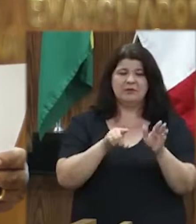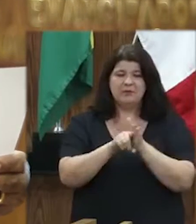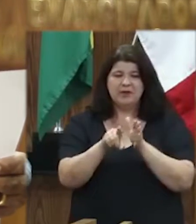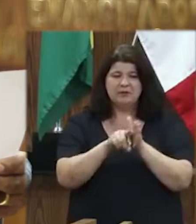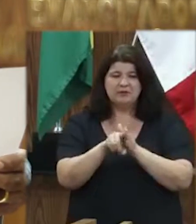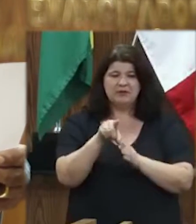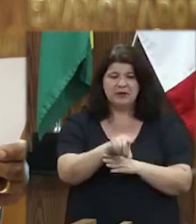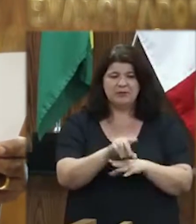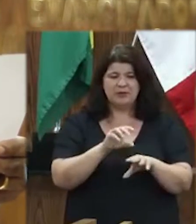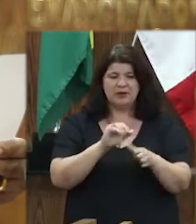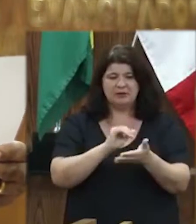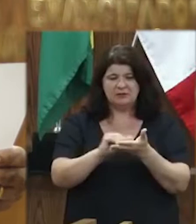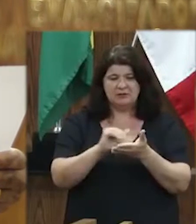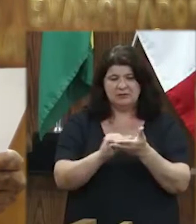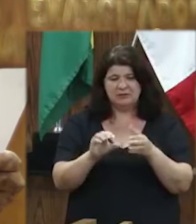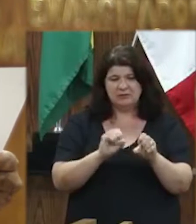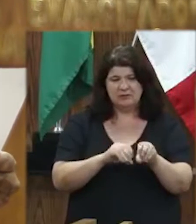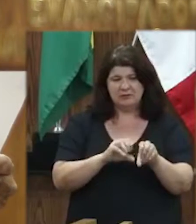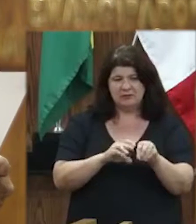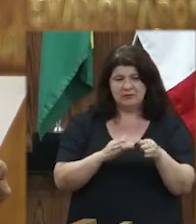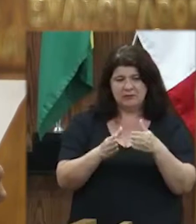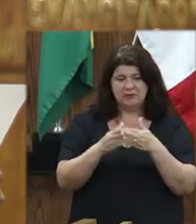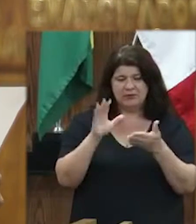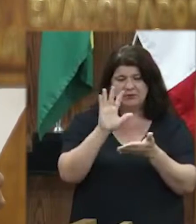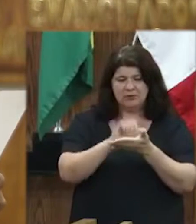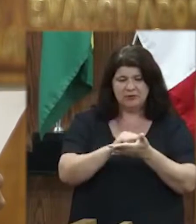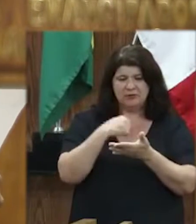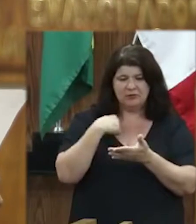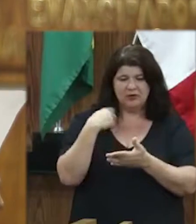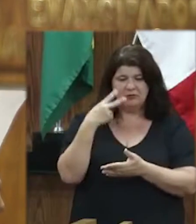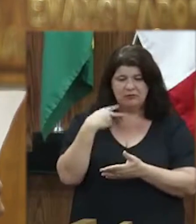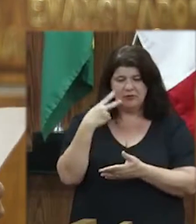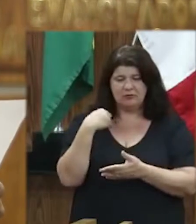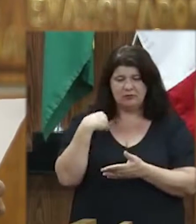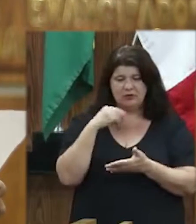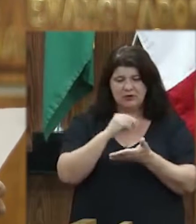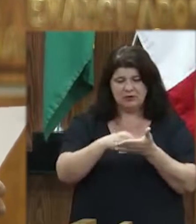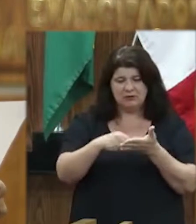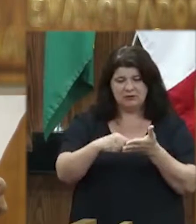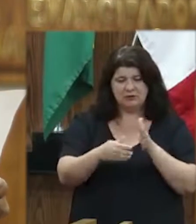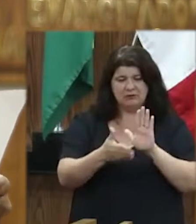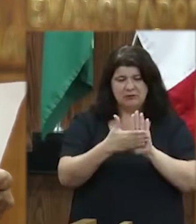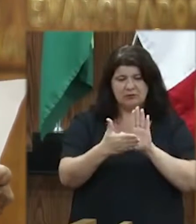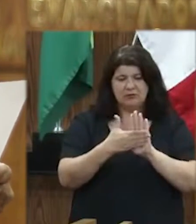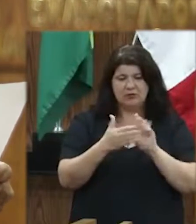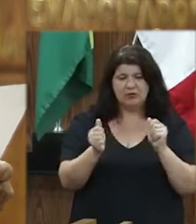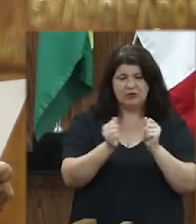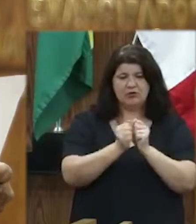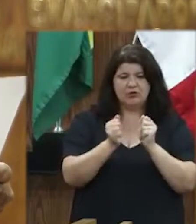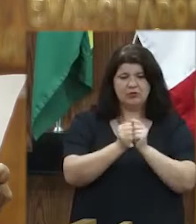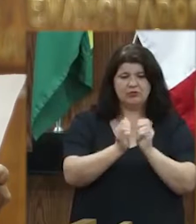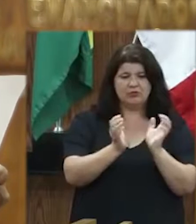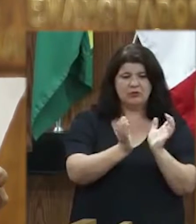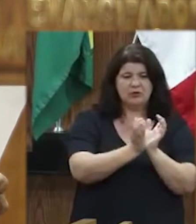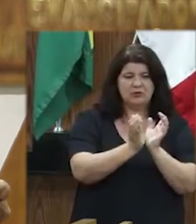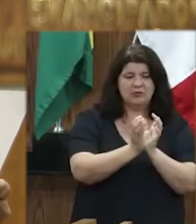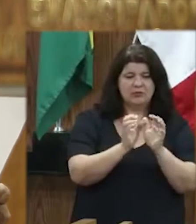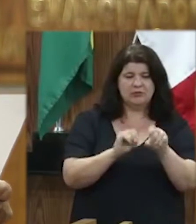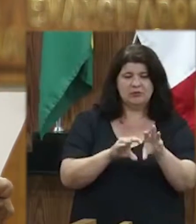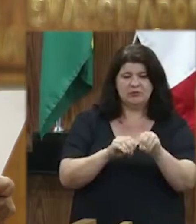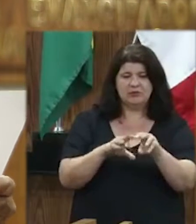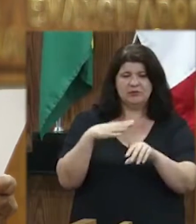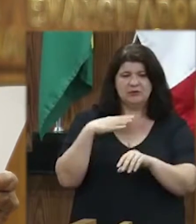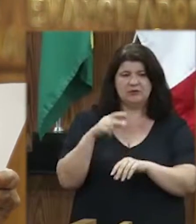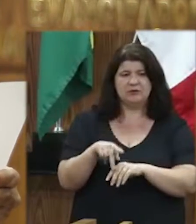Cubilha, solicitando agendamento de reunião com este vereador que subscreve esta propositura em conjunto com a Comissão de Educação Municipal